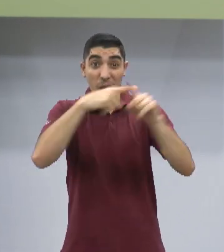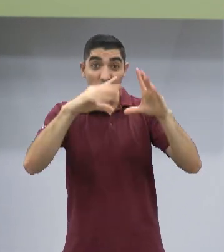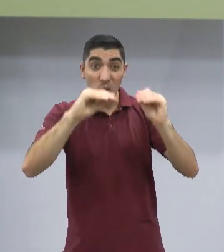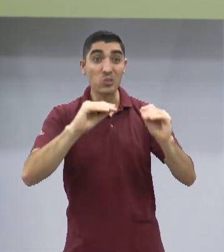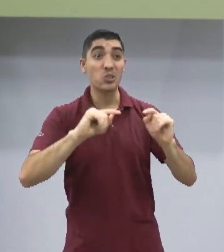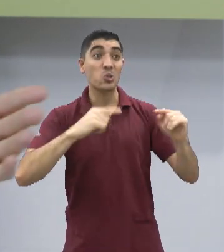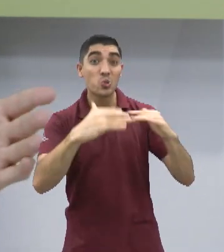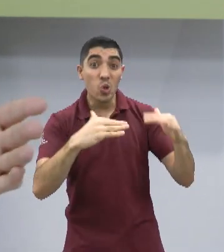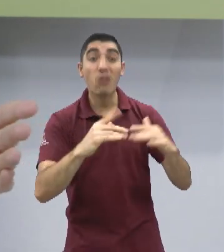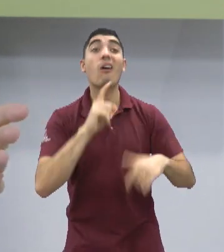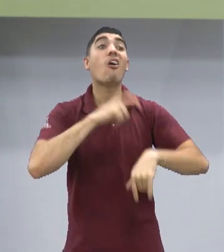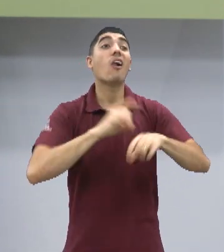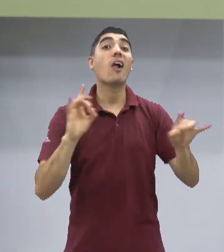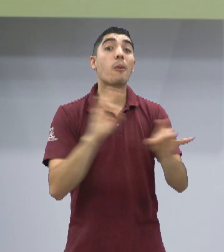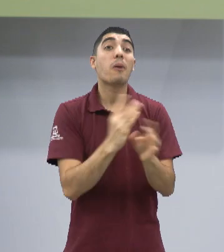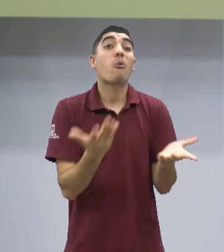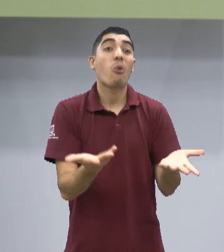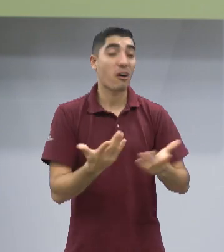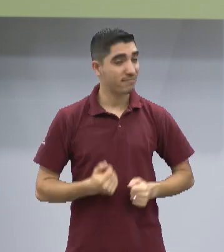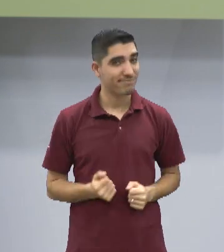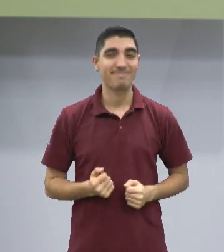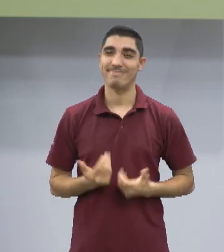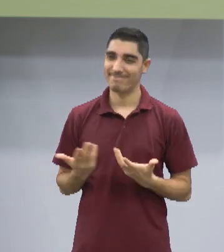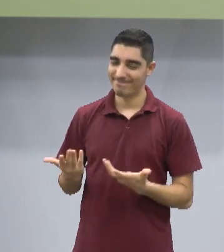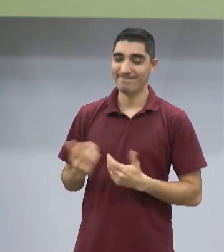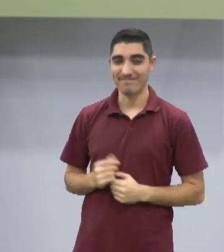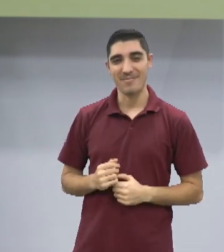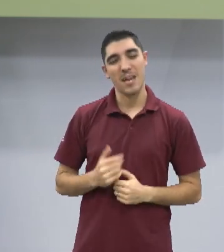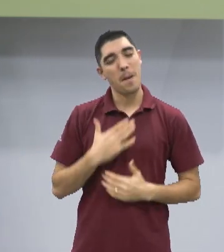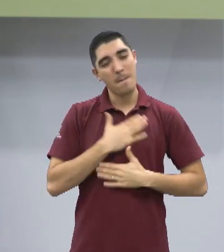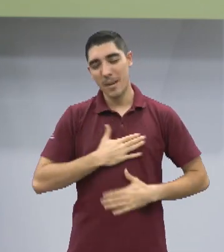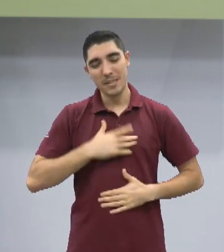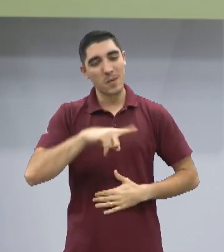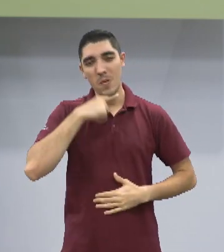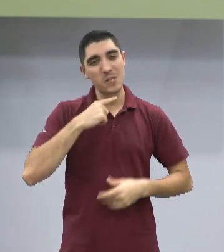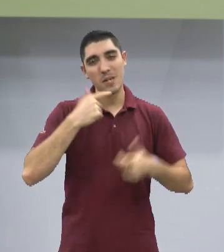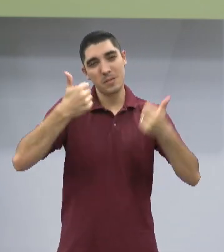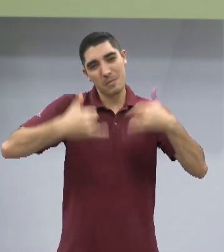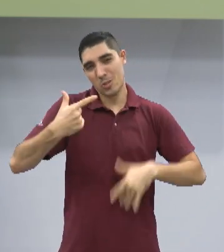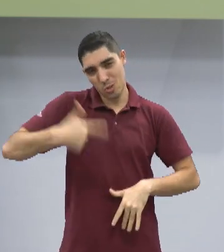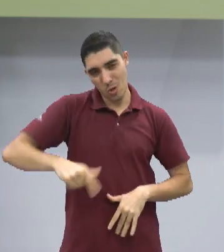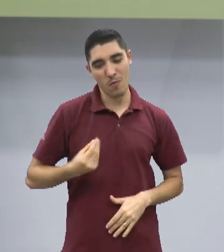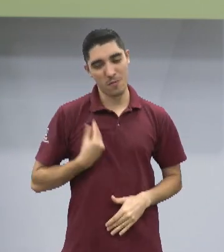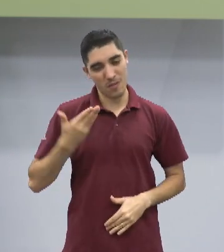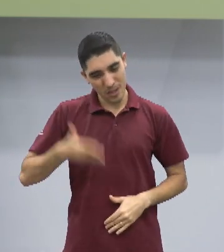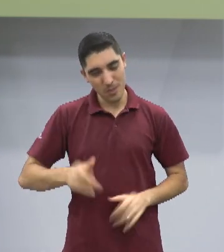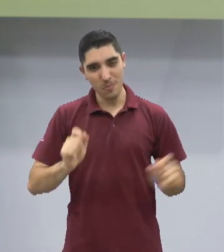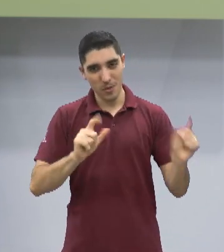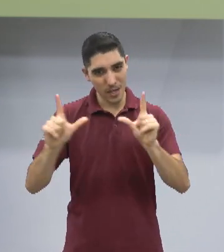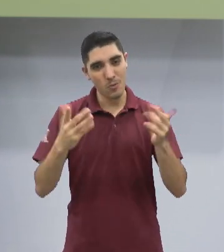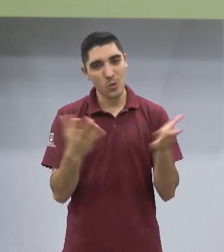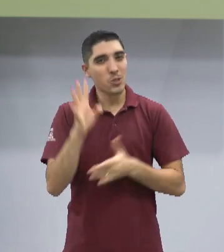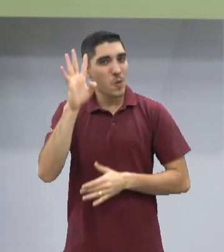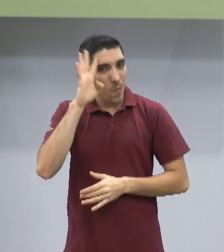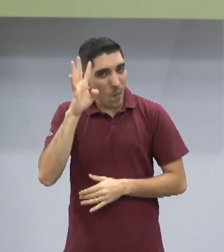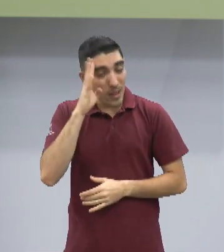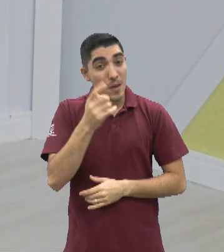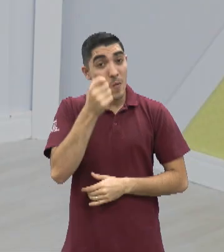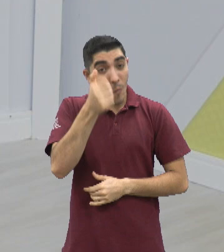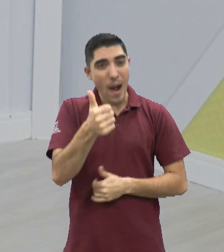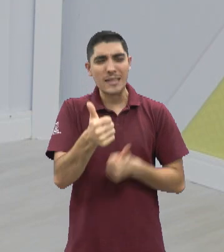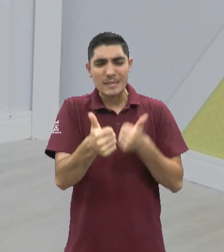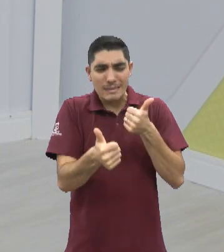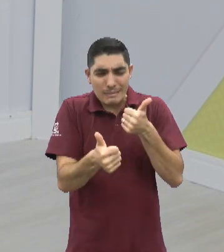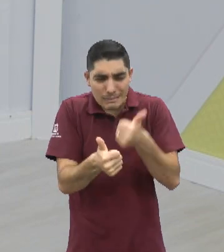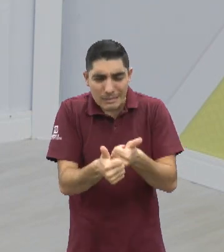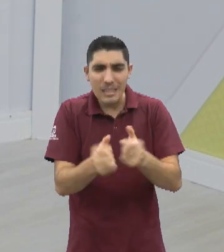terminar? É um prazer inenarrável estar em mais uma Hora do Esporte, aqui nesta quarta-feira, meio de semana, quase fim de mês.